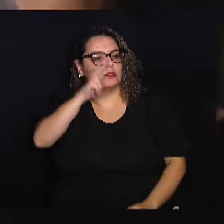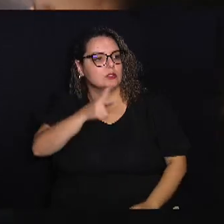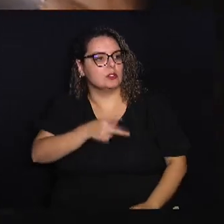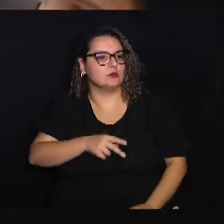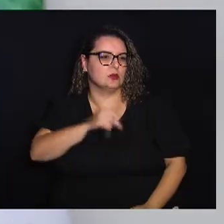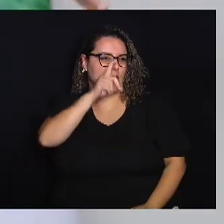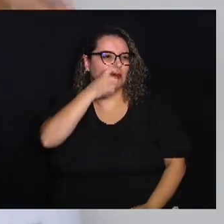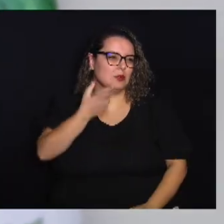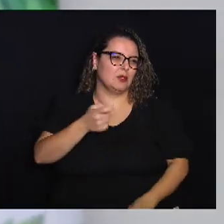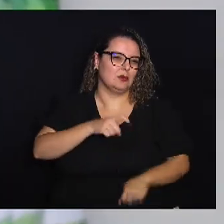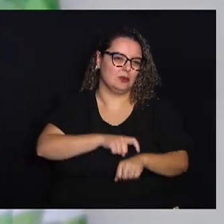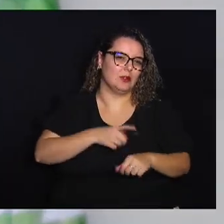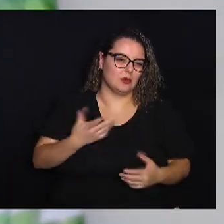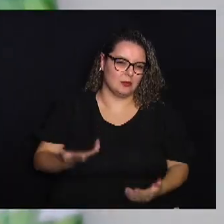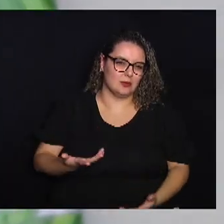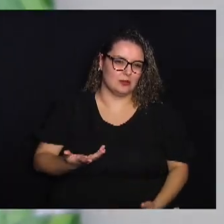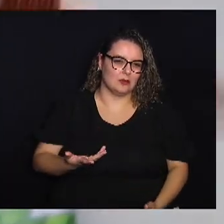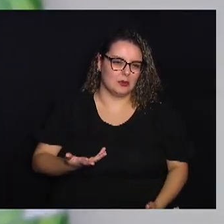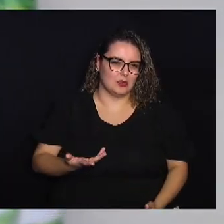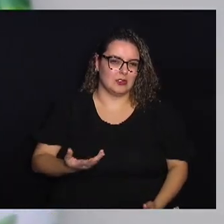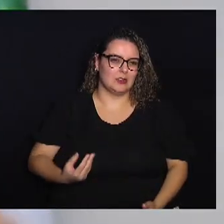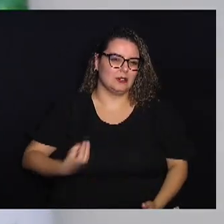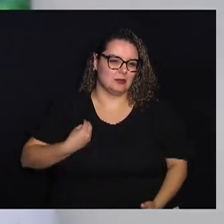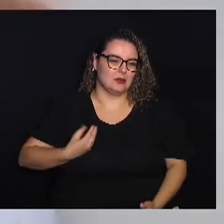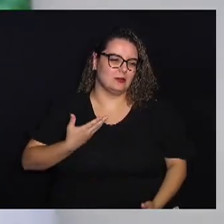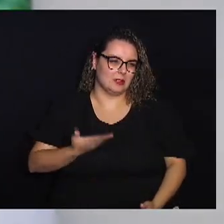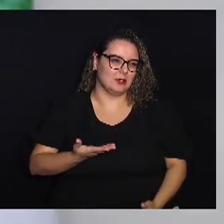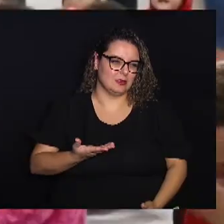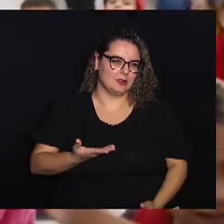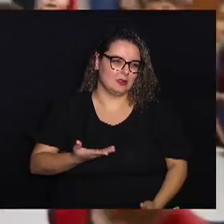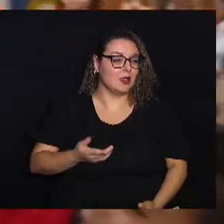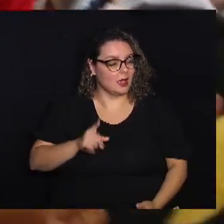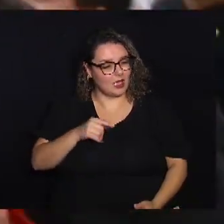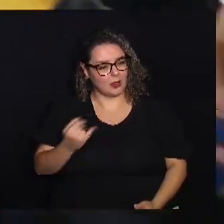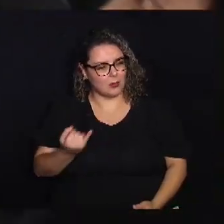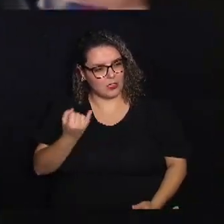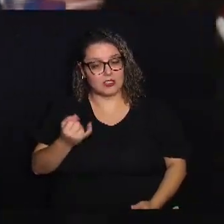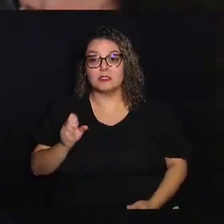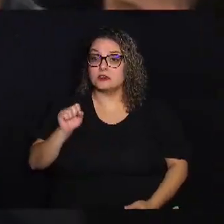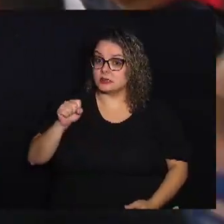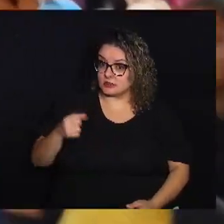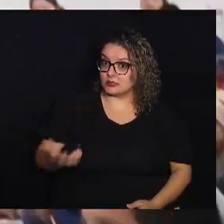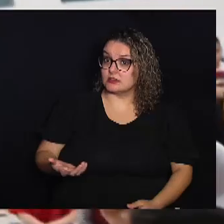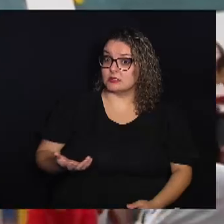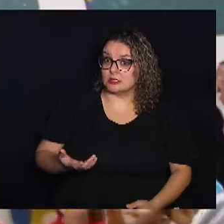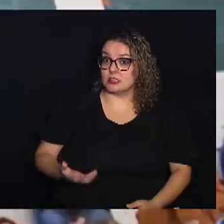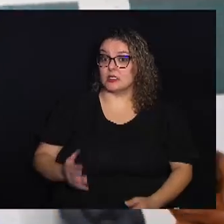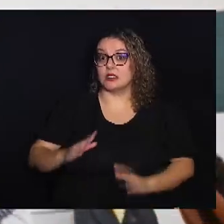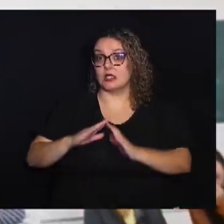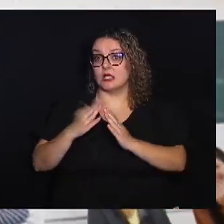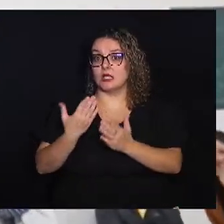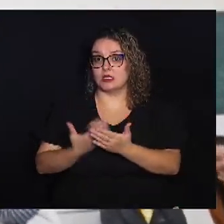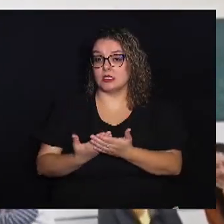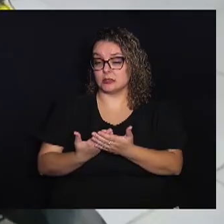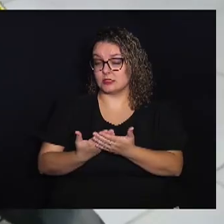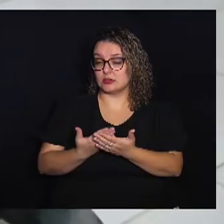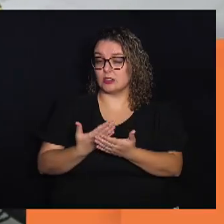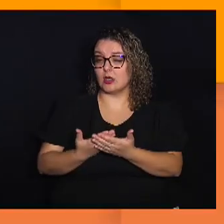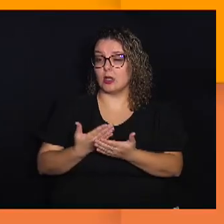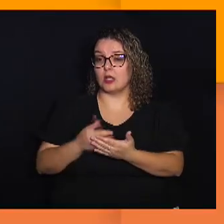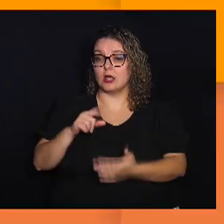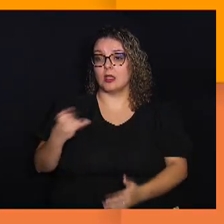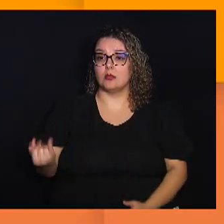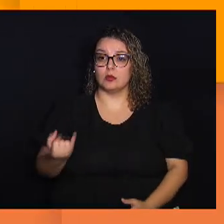no momento que a pessoa está vivendo lá. Sim, é super interessante, né? Com certeza. E nas escolas também eu acho muito interessante,